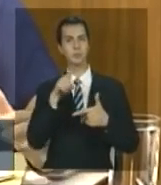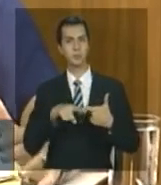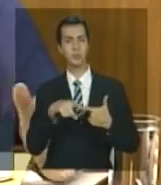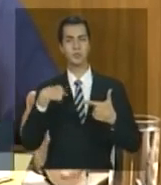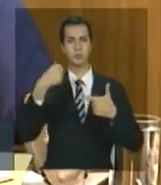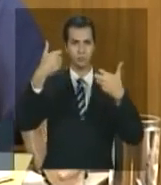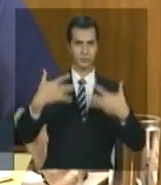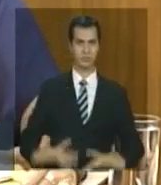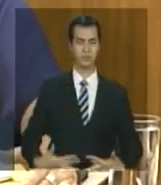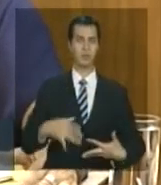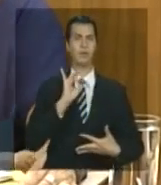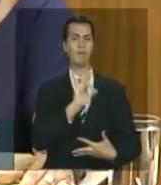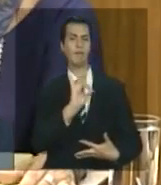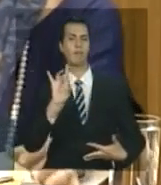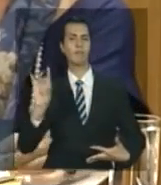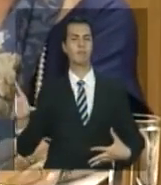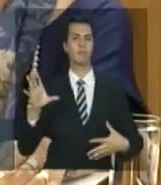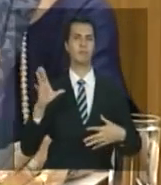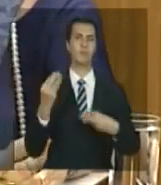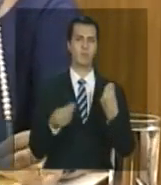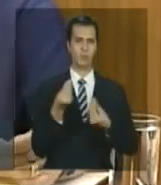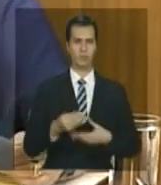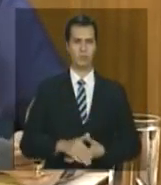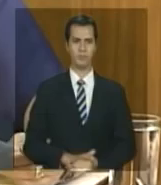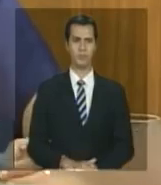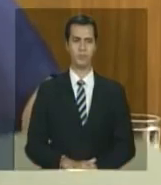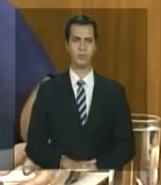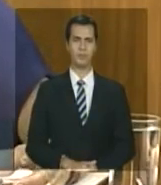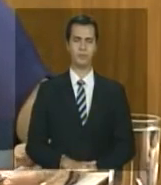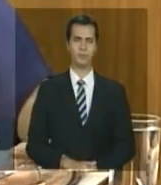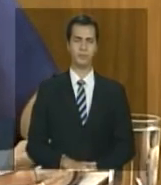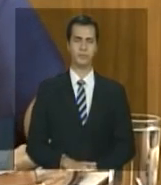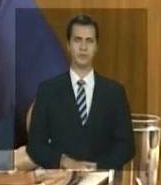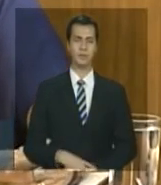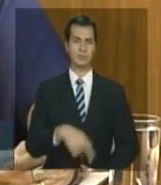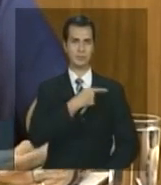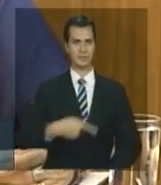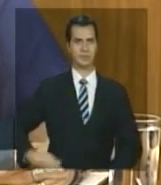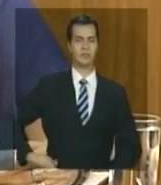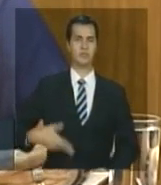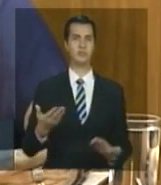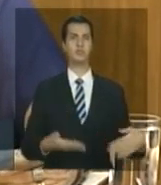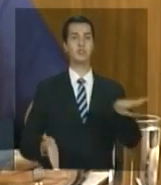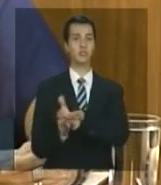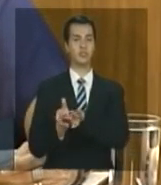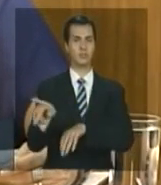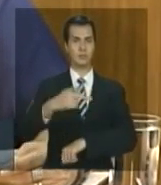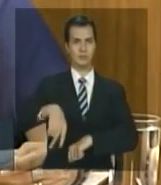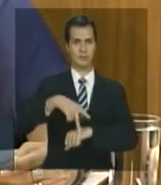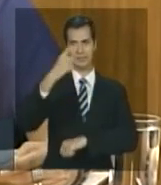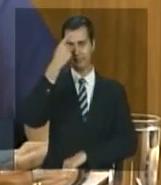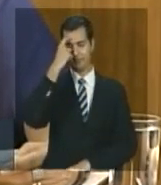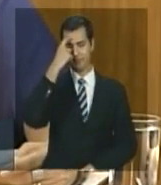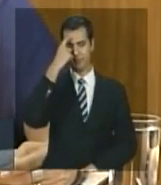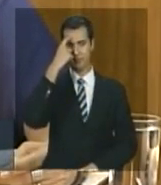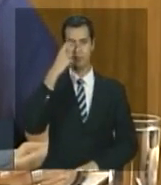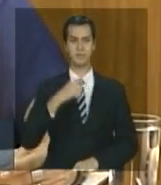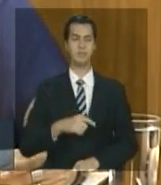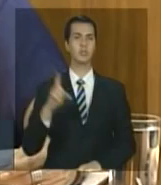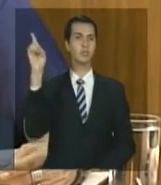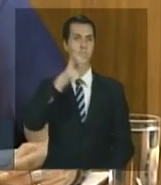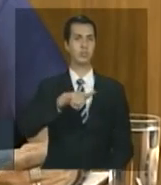sobre cada um dos eventos, né? A presidenta deverá chegar à Índia, estará já na Índia